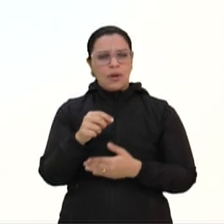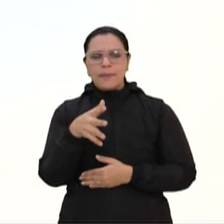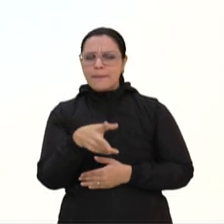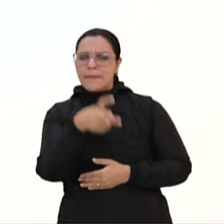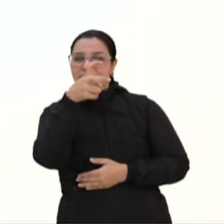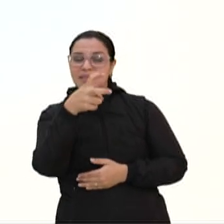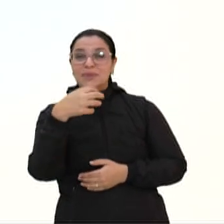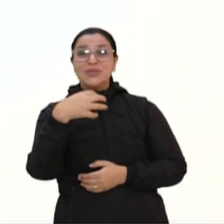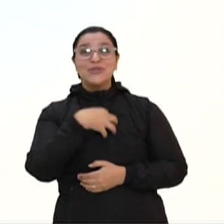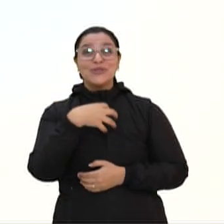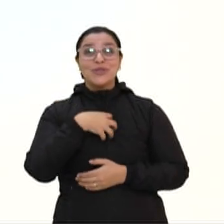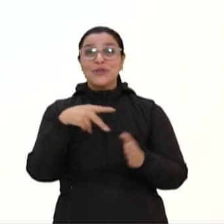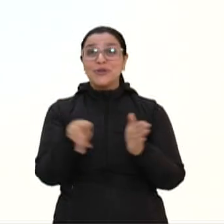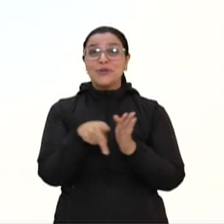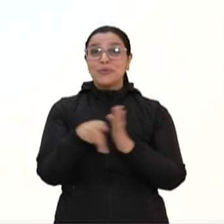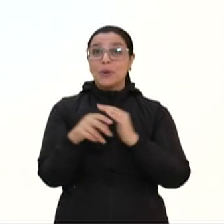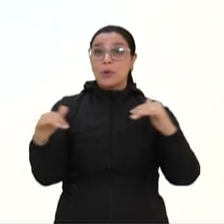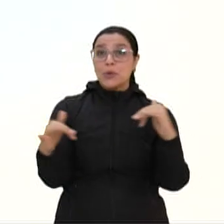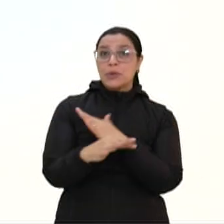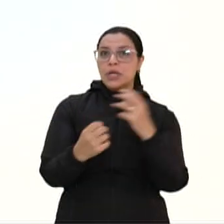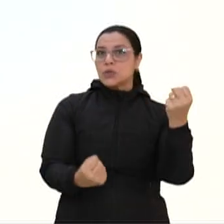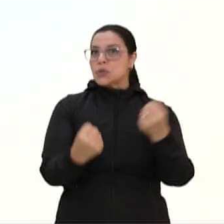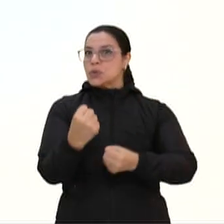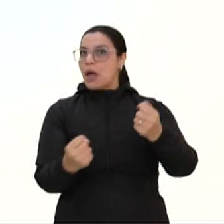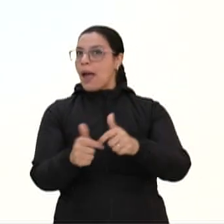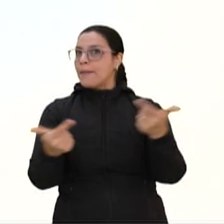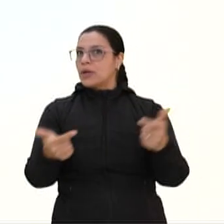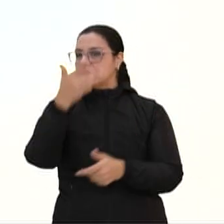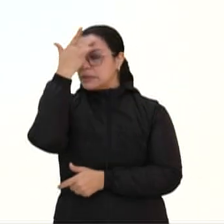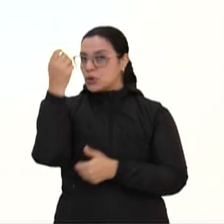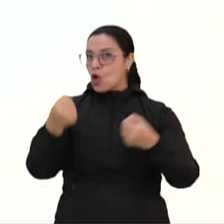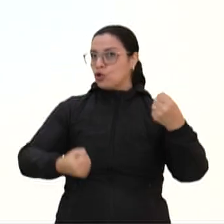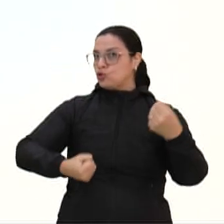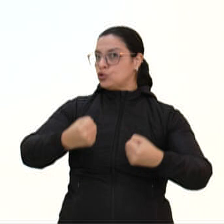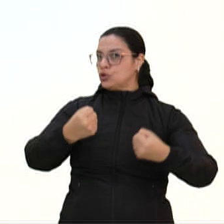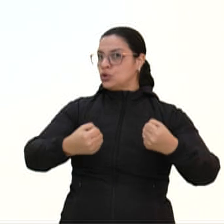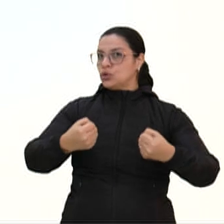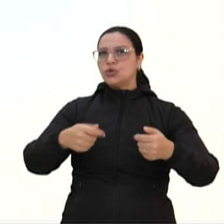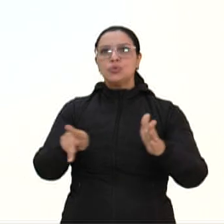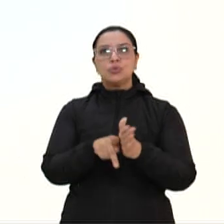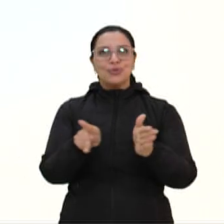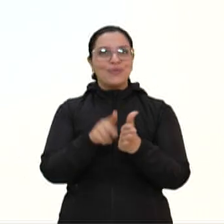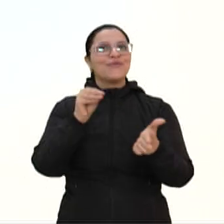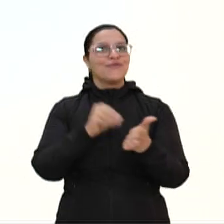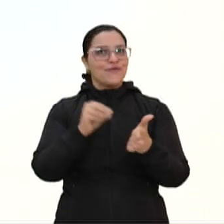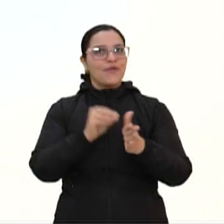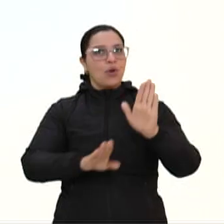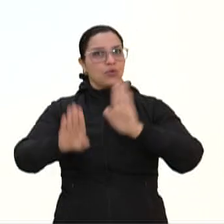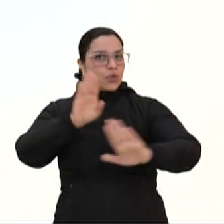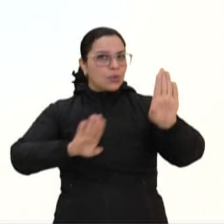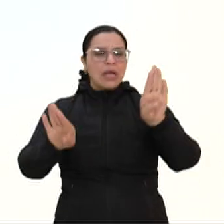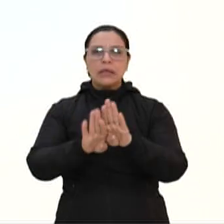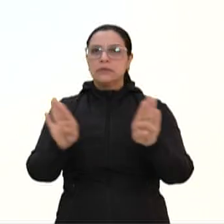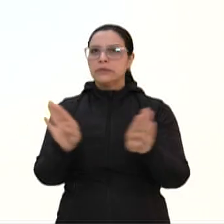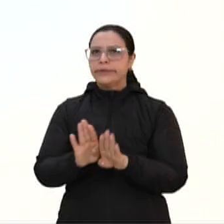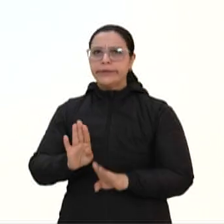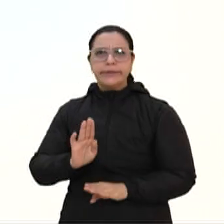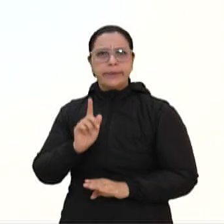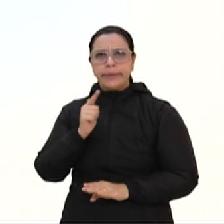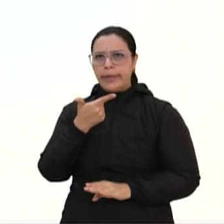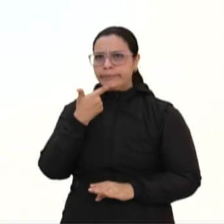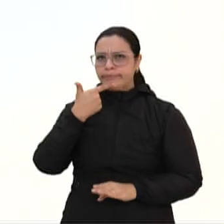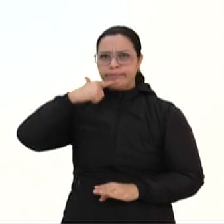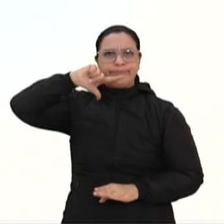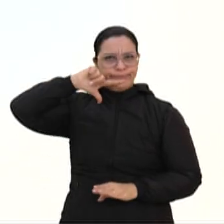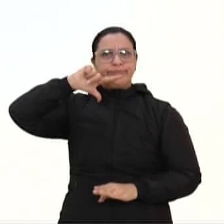do trânsito para mostrar como a maioria dos motoristas dirige com imprudência e mau humor, perdendo